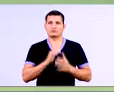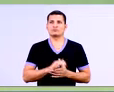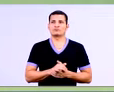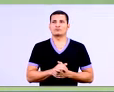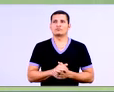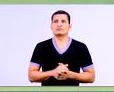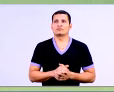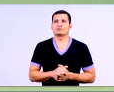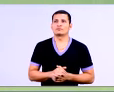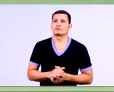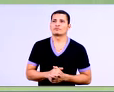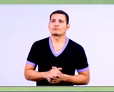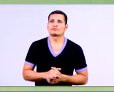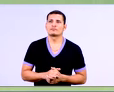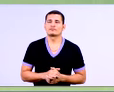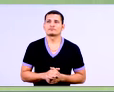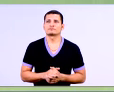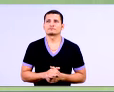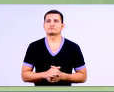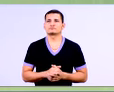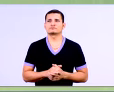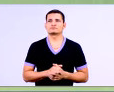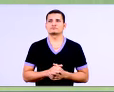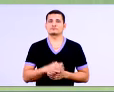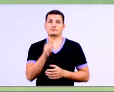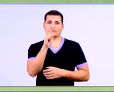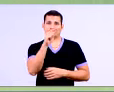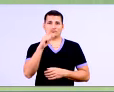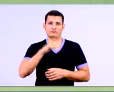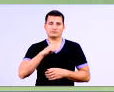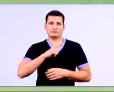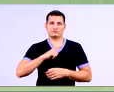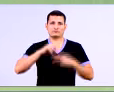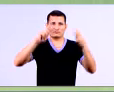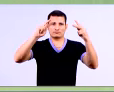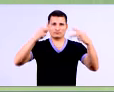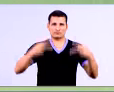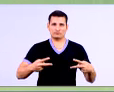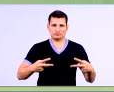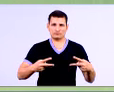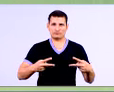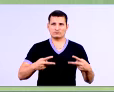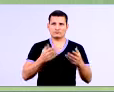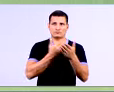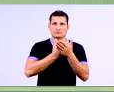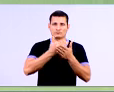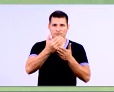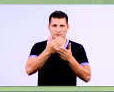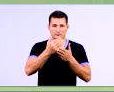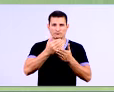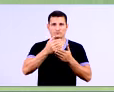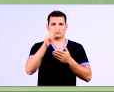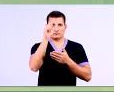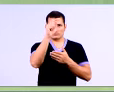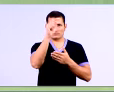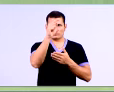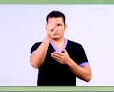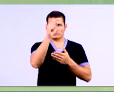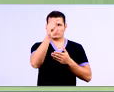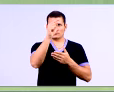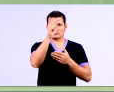Vejamos. Aqui nós temos o corpo de uma página HTML. Começa aqui em cima e